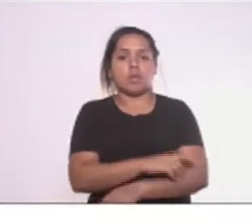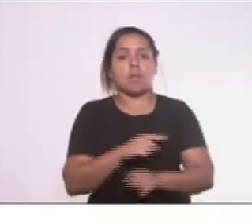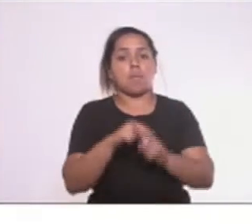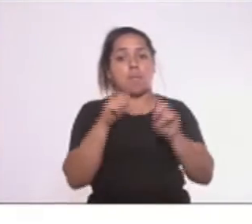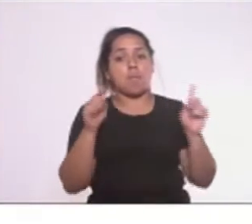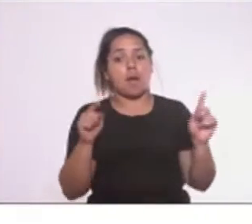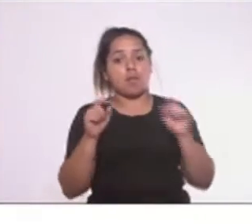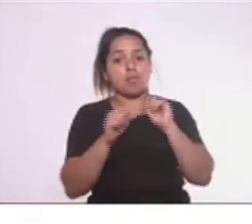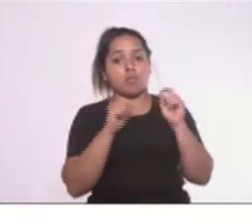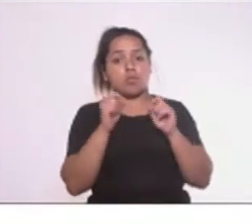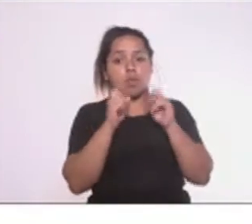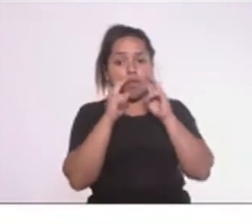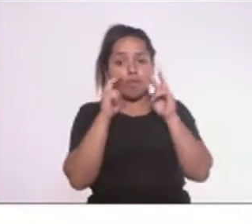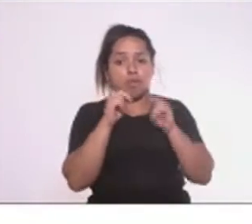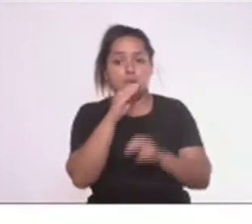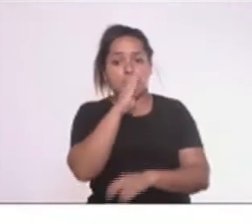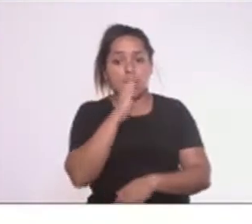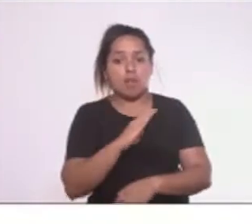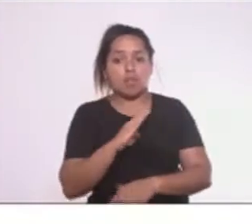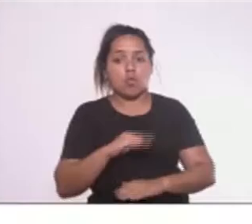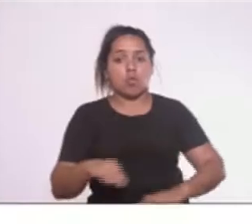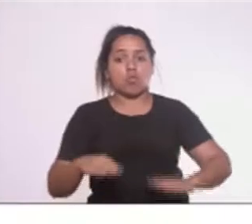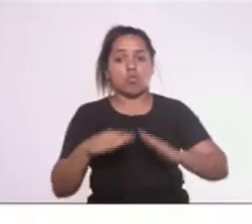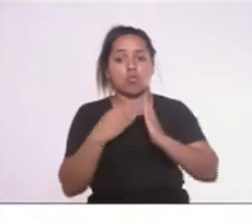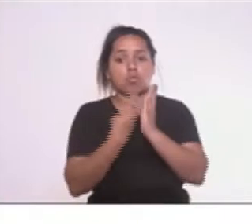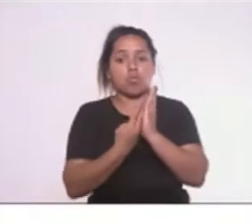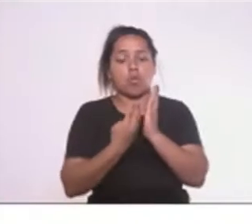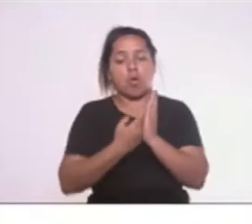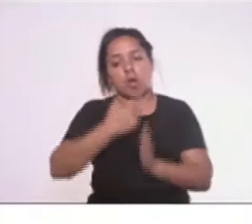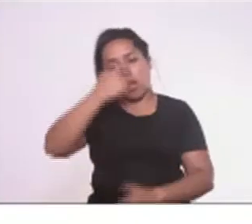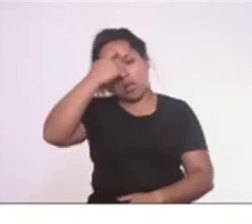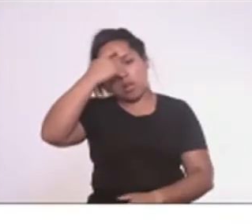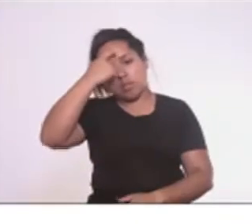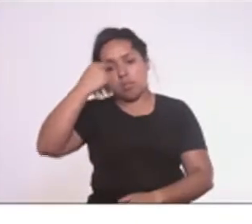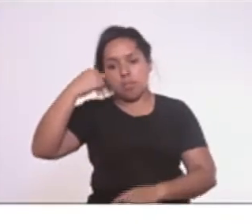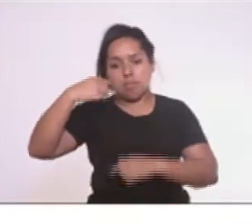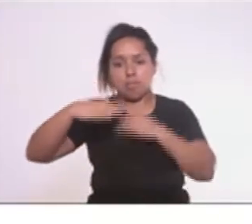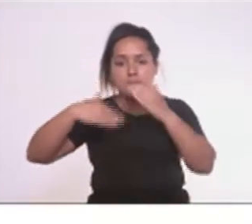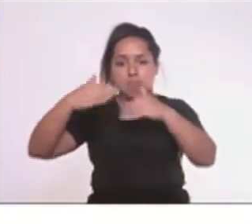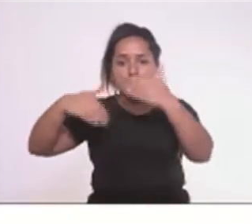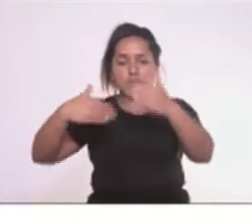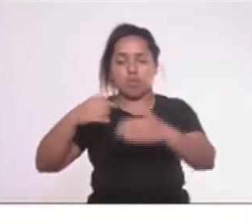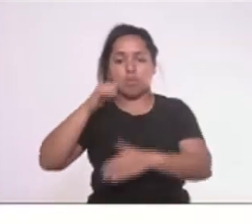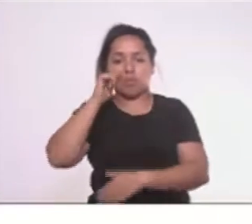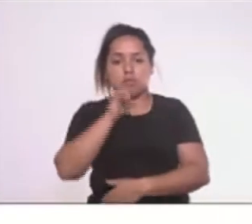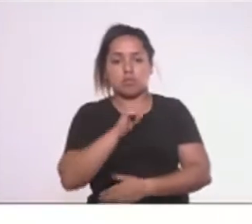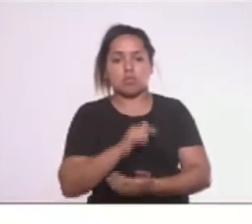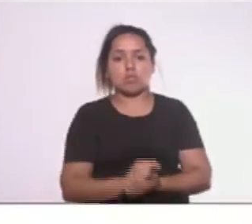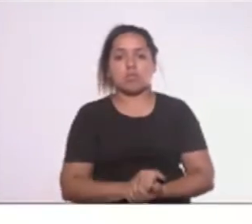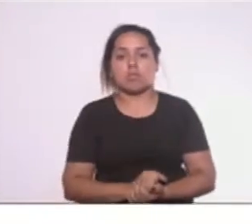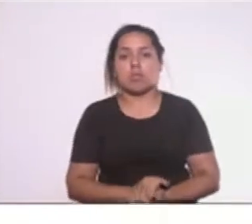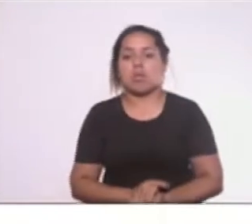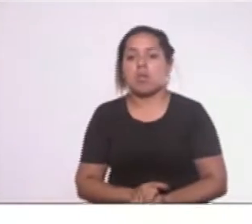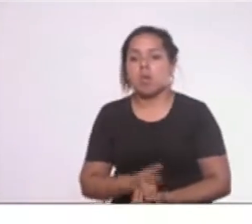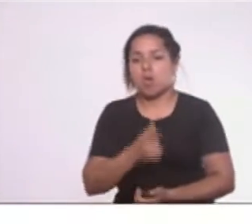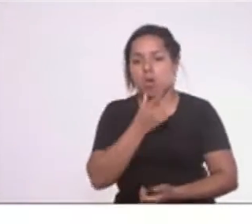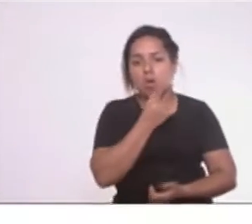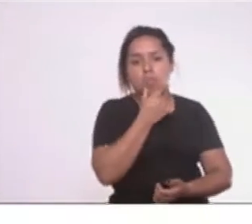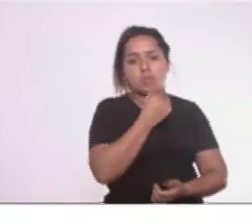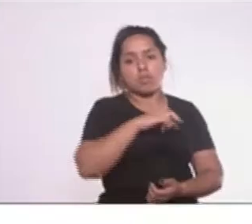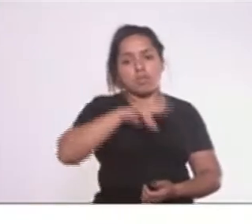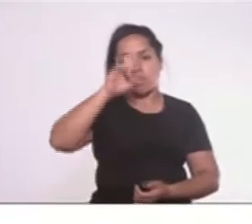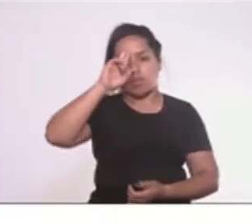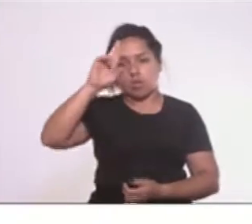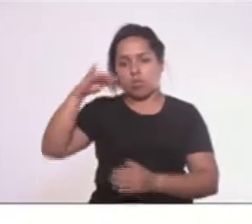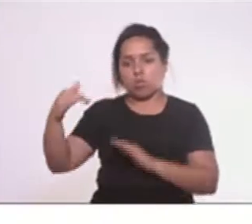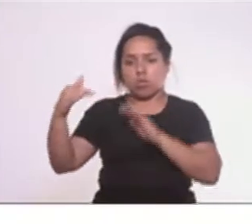vanguarda, mas é importante que escolas de pensamento, que pensem o nosso desenvolvimento estadual, como nos ensinou Carlos Lessa, e